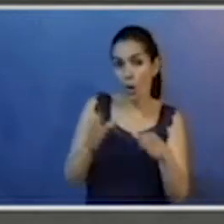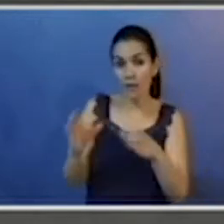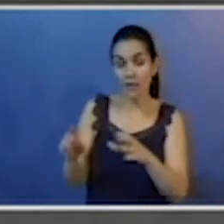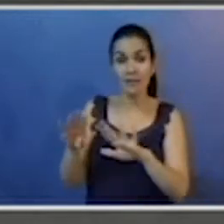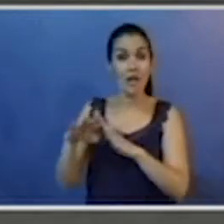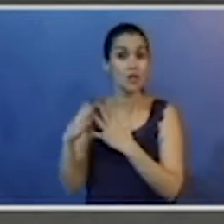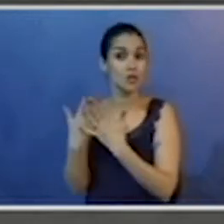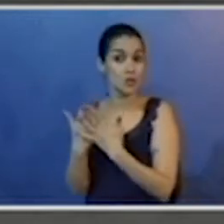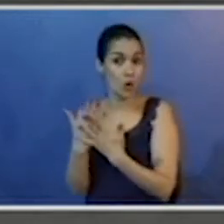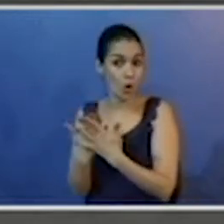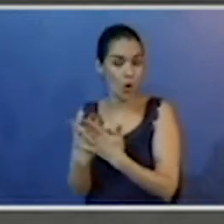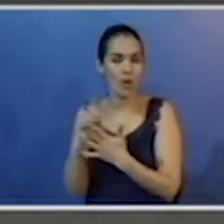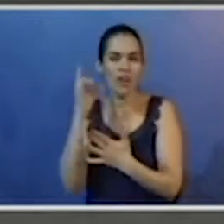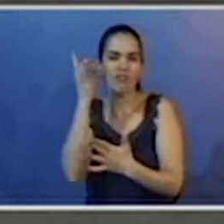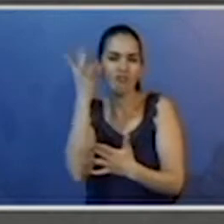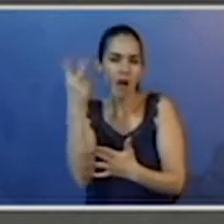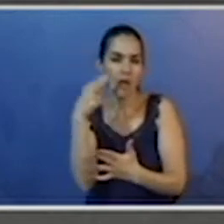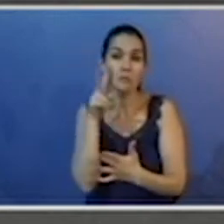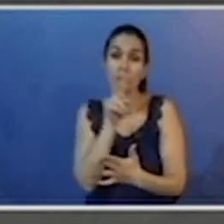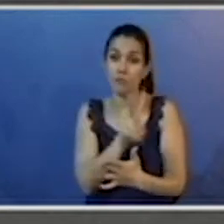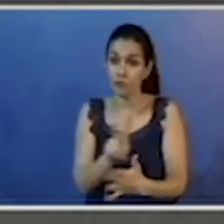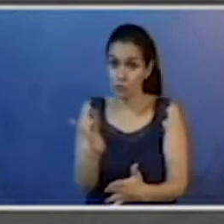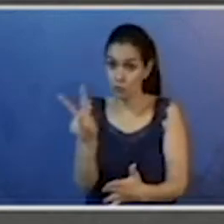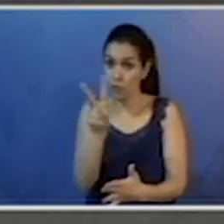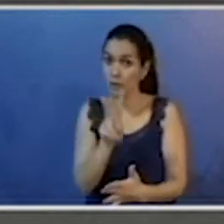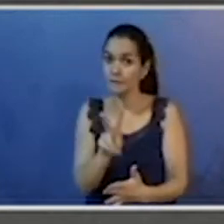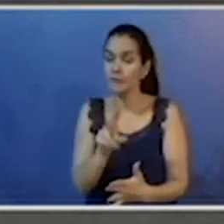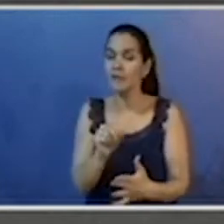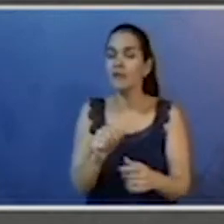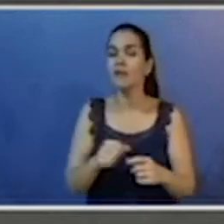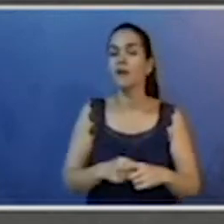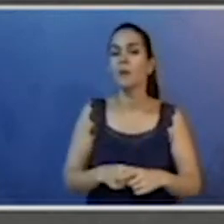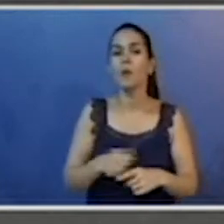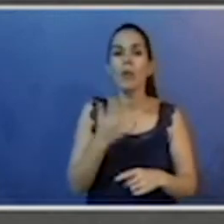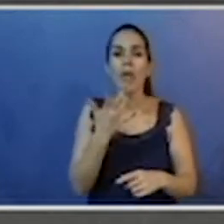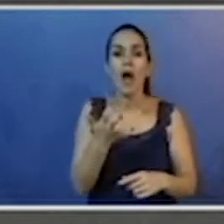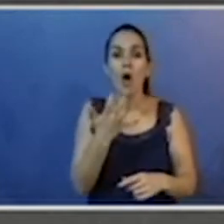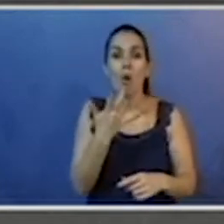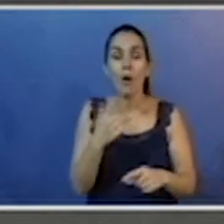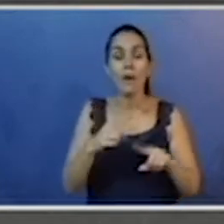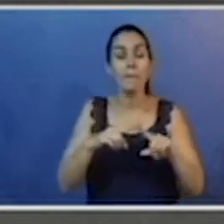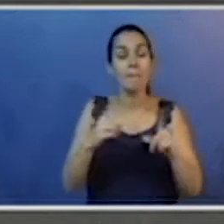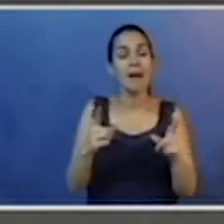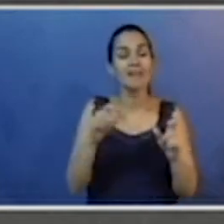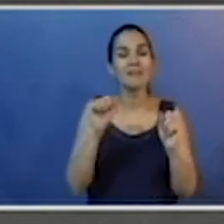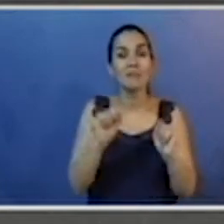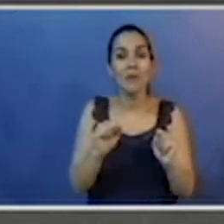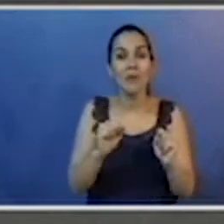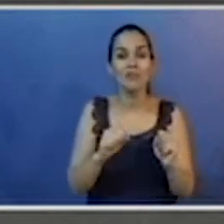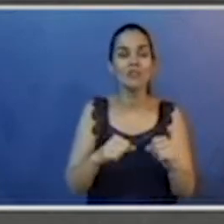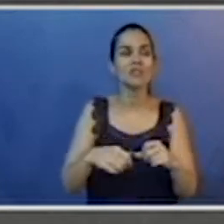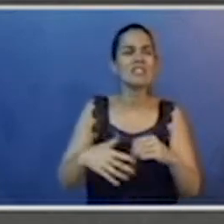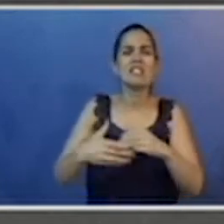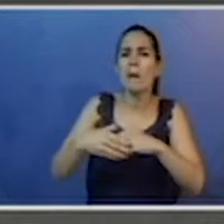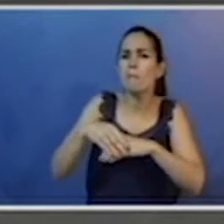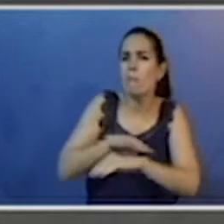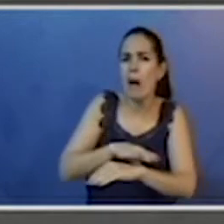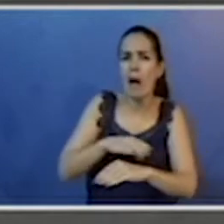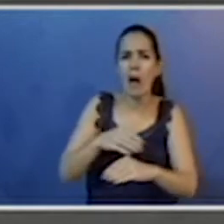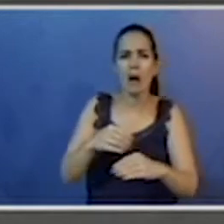escola porque é mais fácil de vocês verem aí na TV por causa da cor mas vocês podem usar sapato